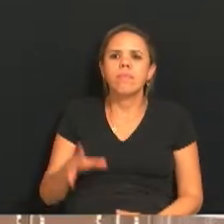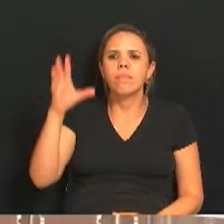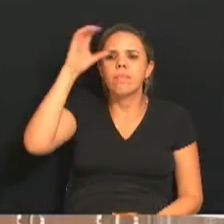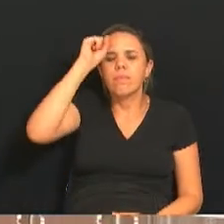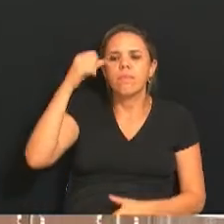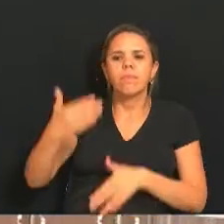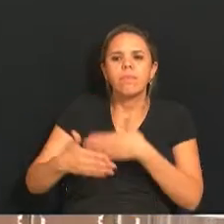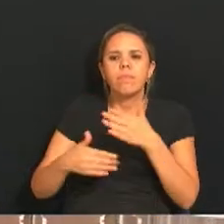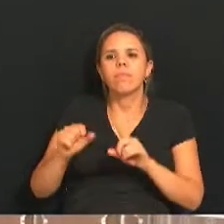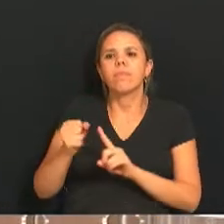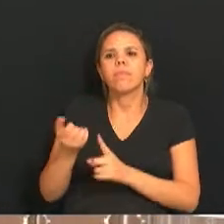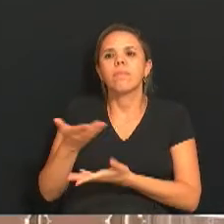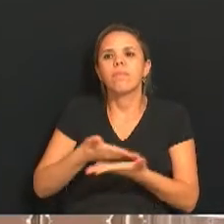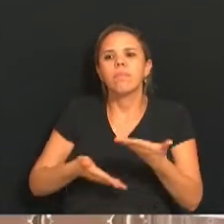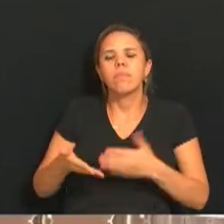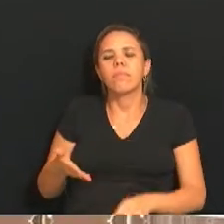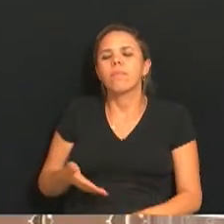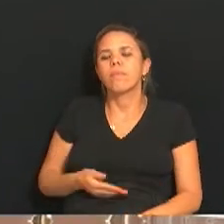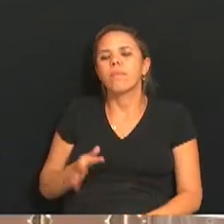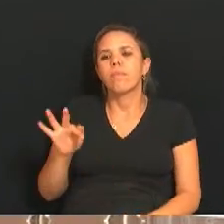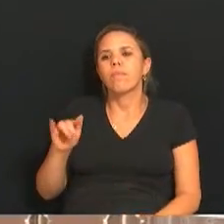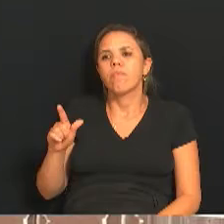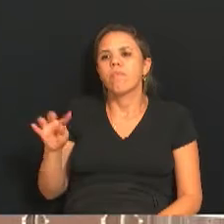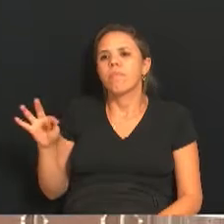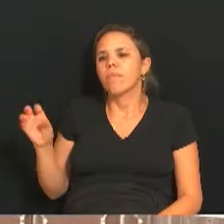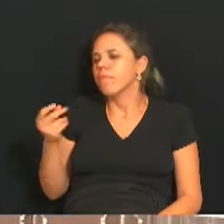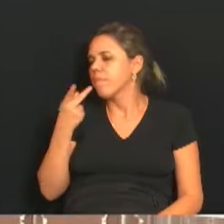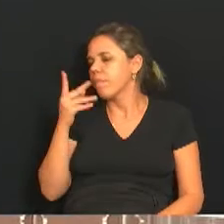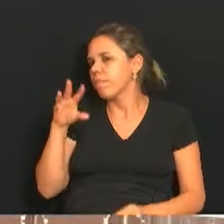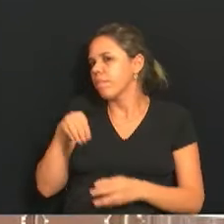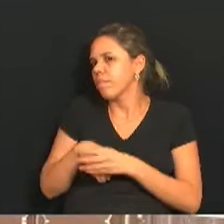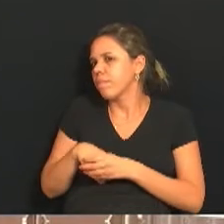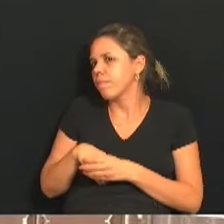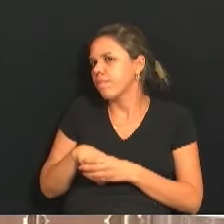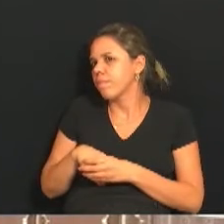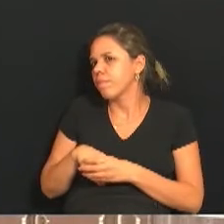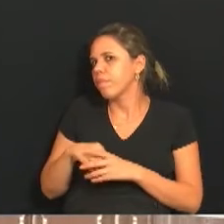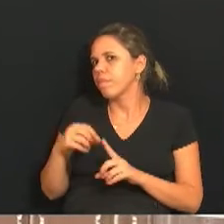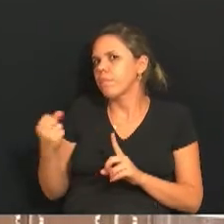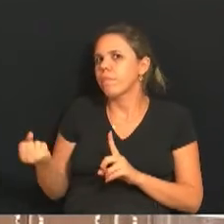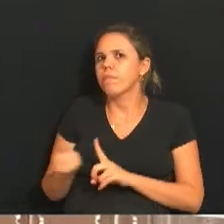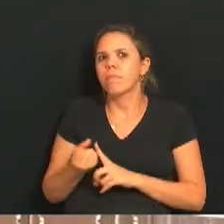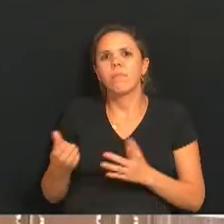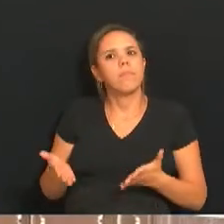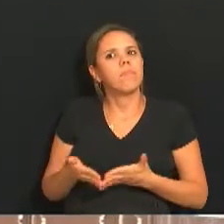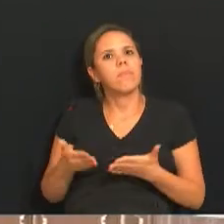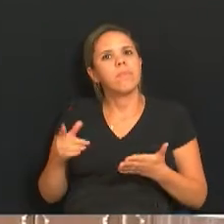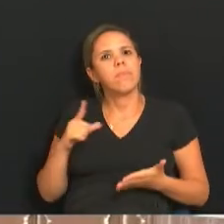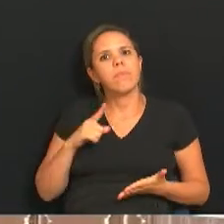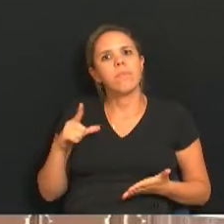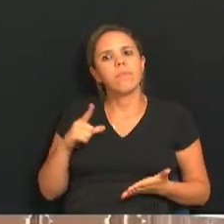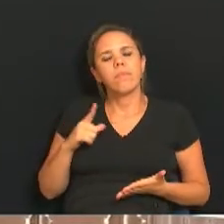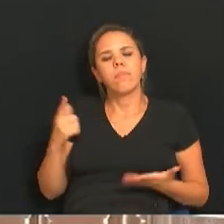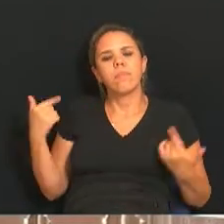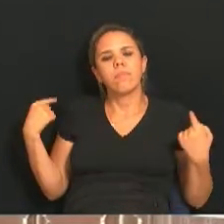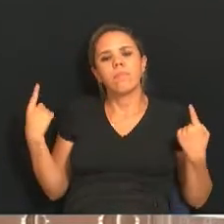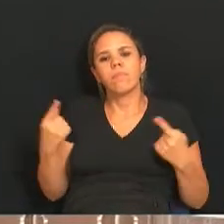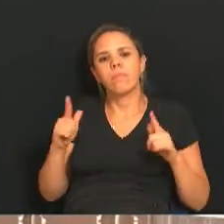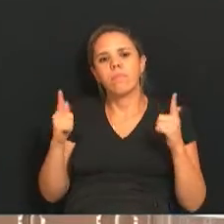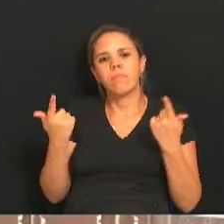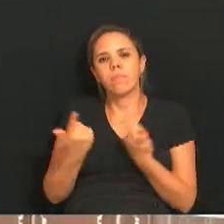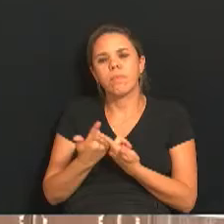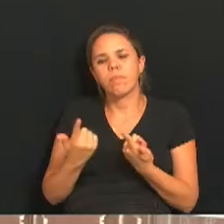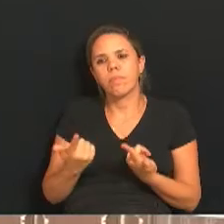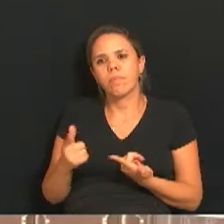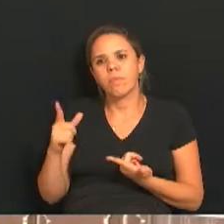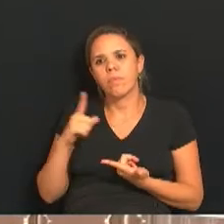também. Mas o senhor Fileto falou muito bem. Dentro dessa questão social, nós temos que, como gestores, nós temos